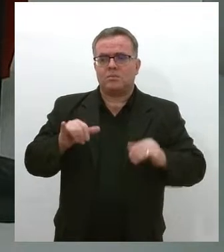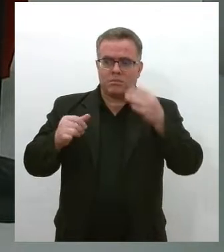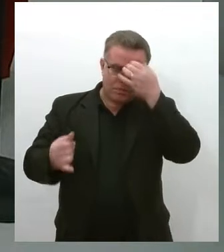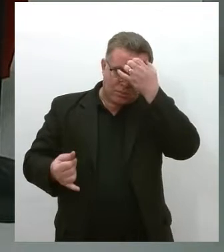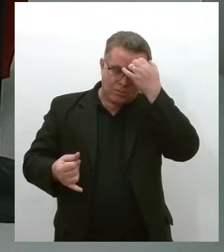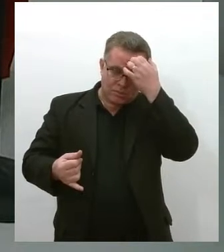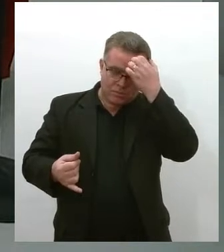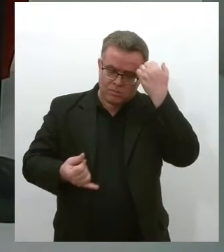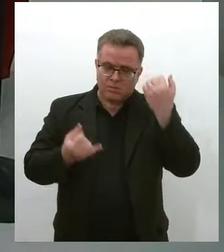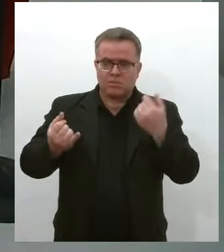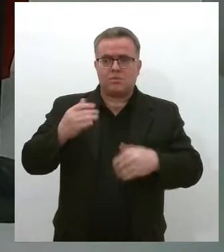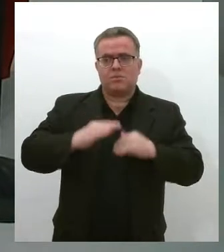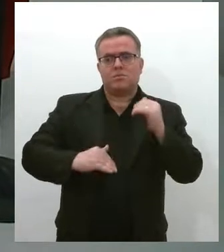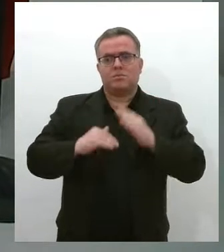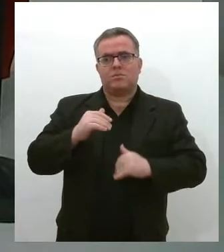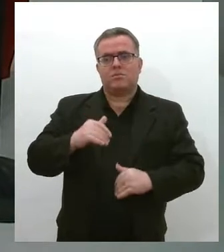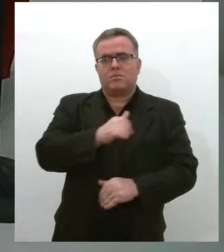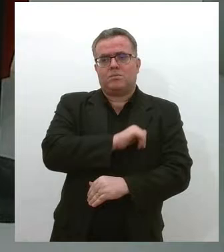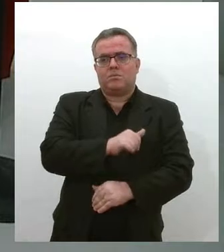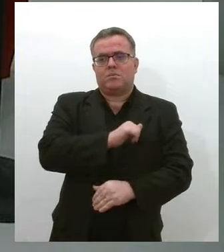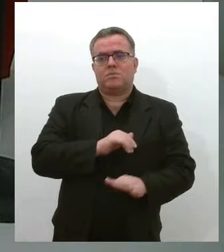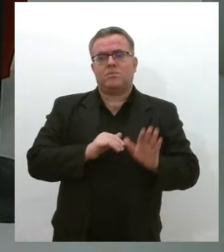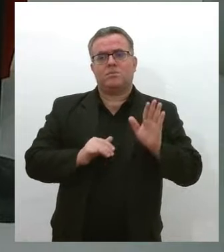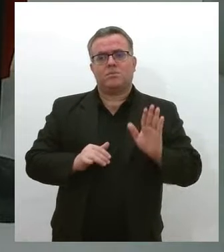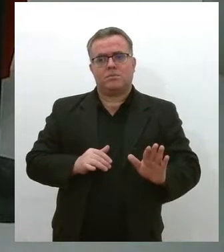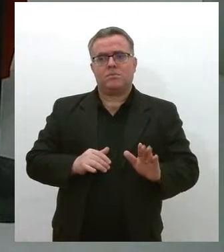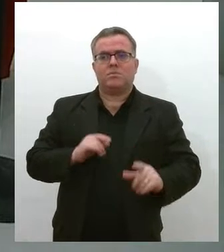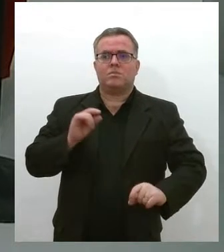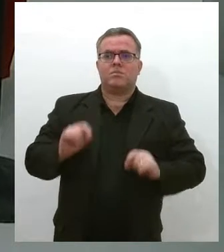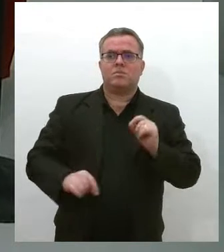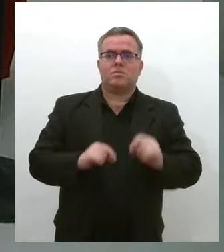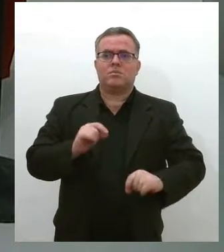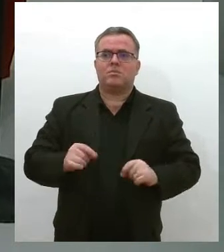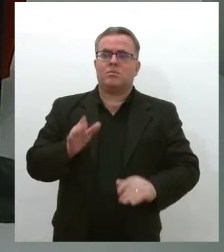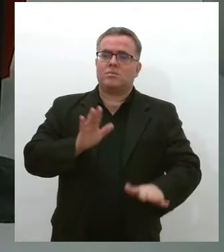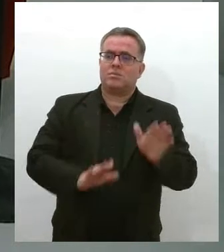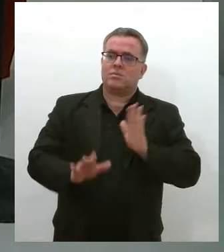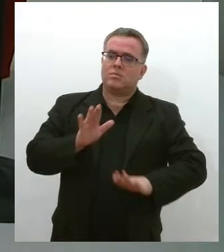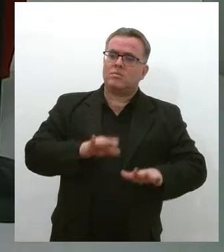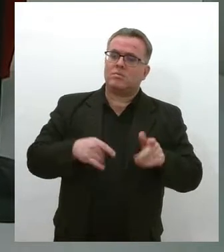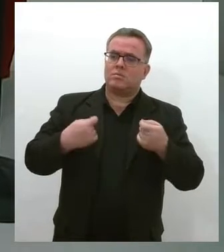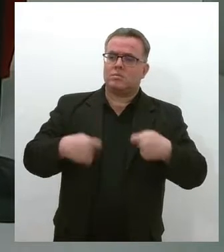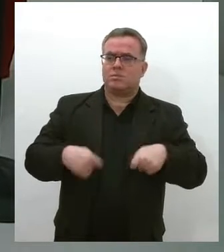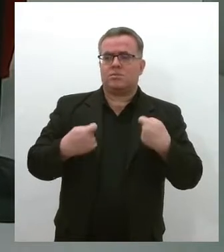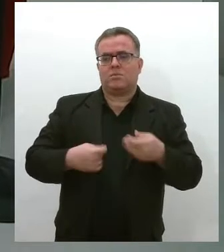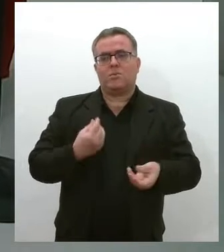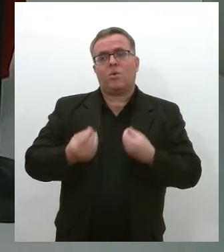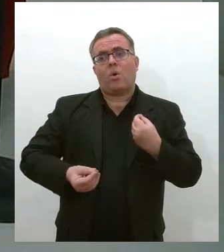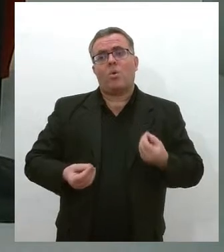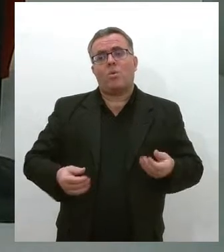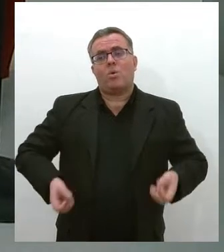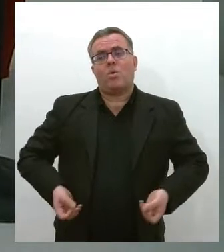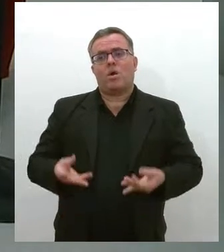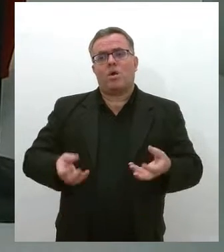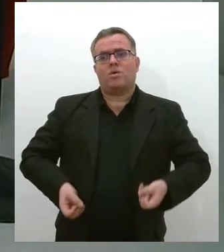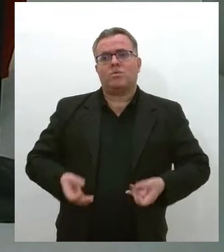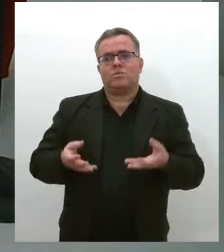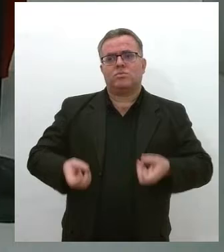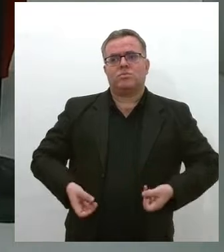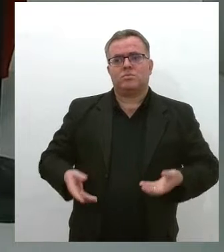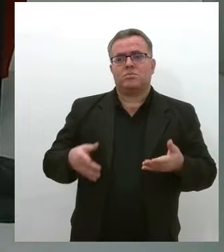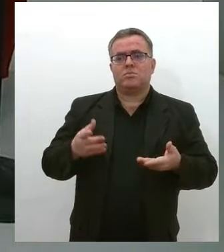profissionais de enfermagem, mas agiu de forma cautelar em relação ao que considerou risco no atendimento e